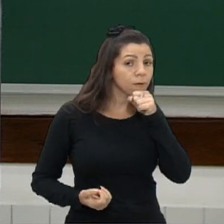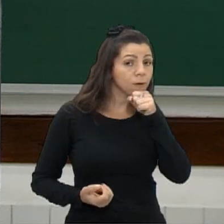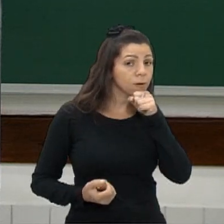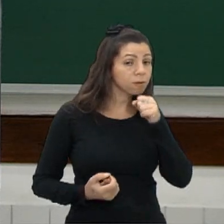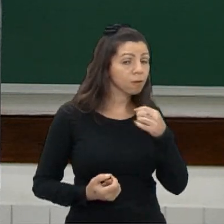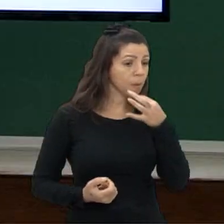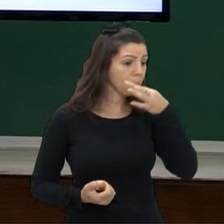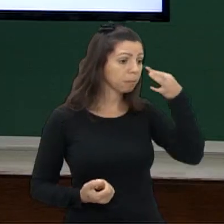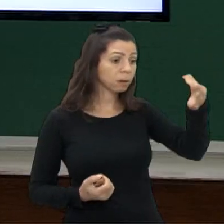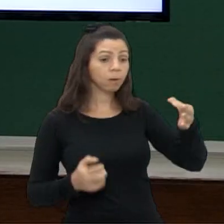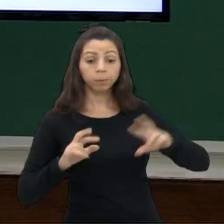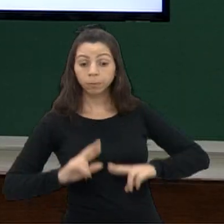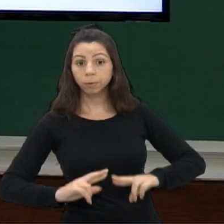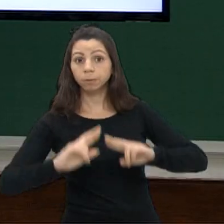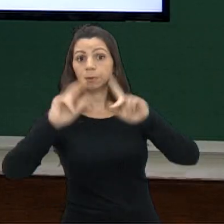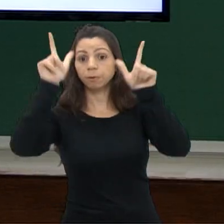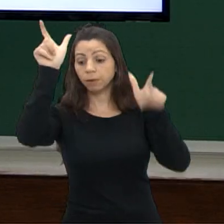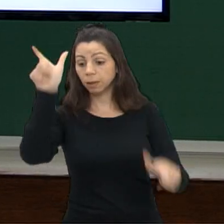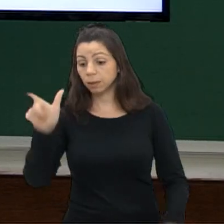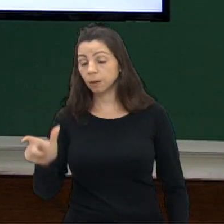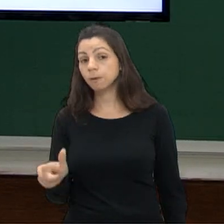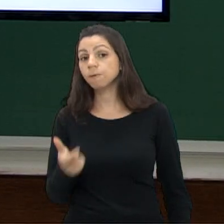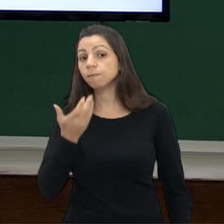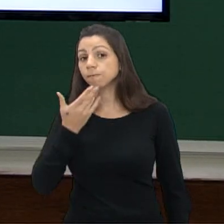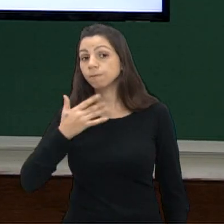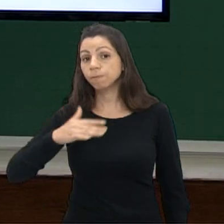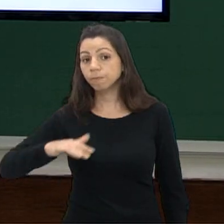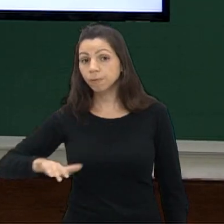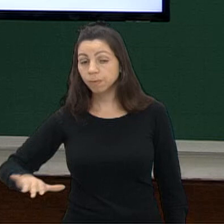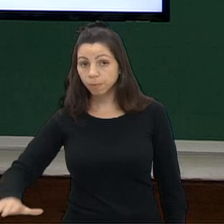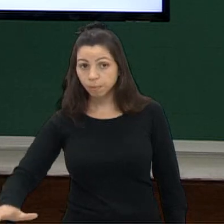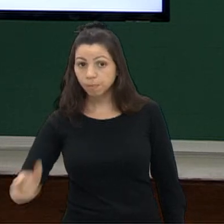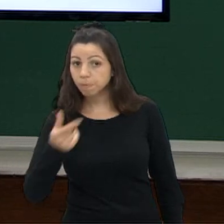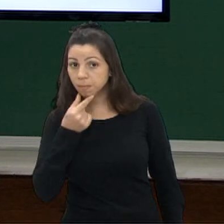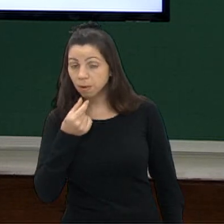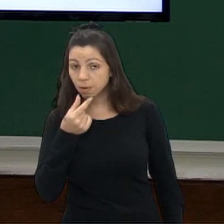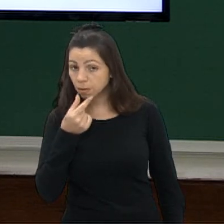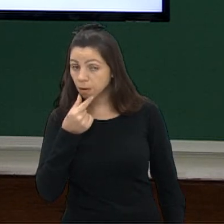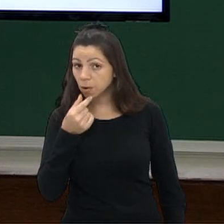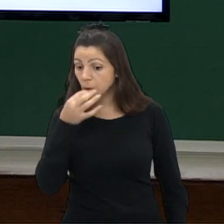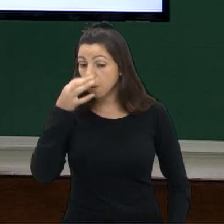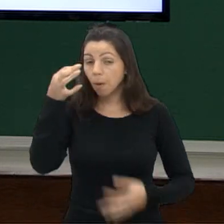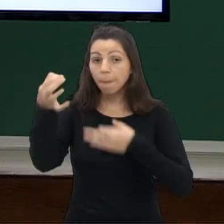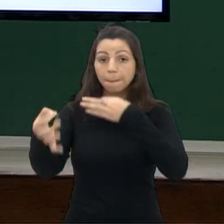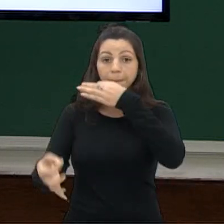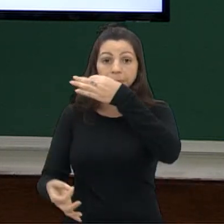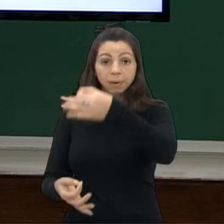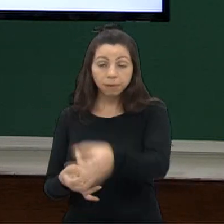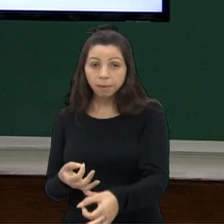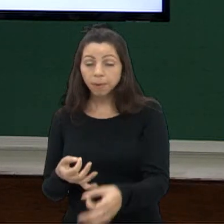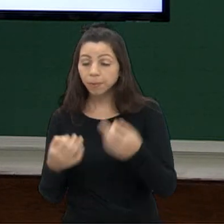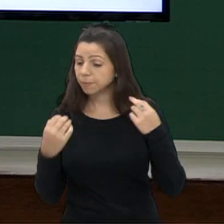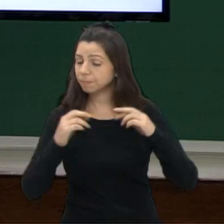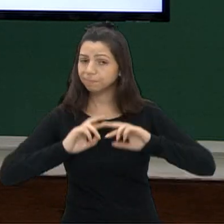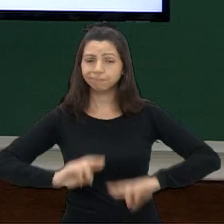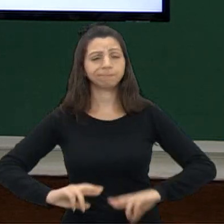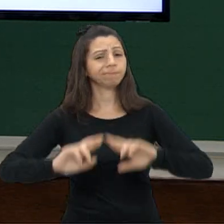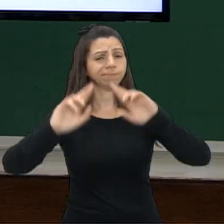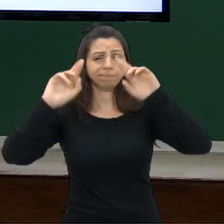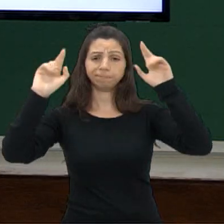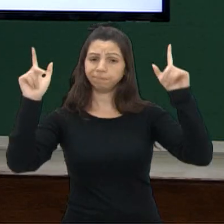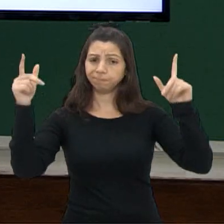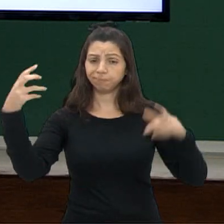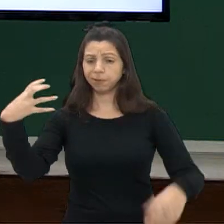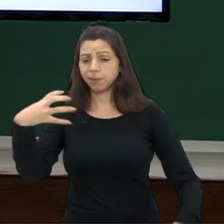TV. Já o nosso menino sem imaginação tem uma opinião diferente, as opiniões não são iguais e o sentimento